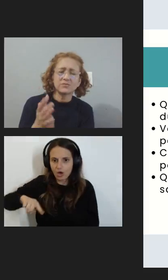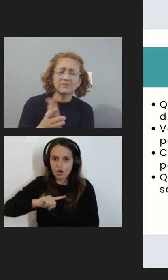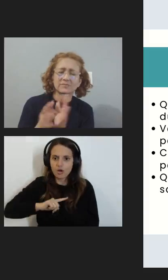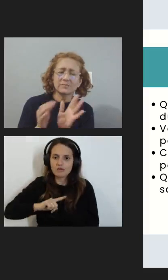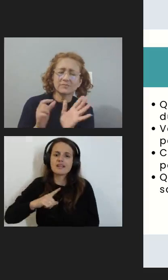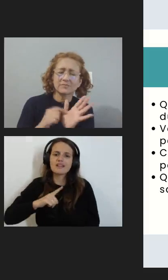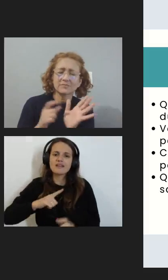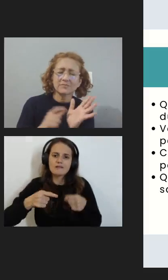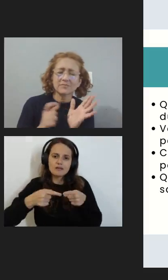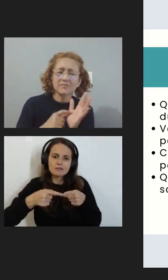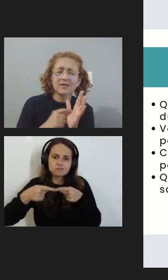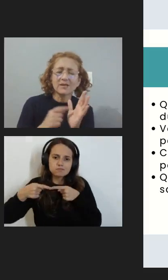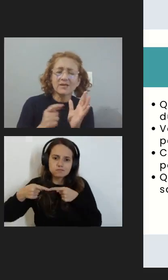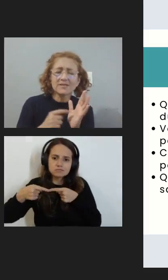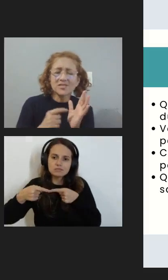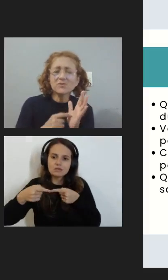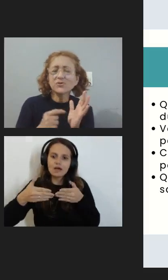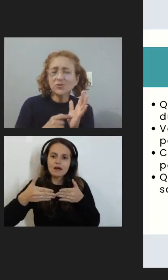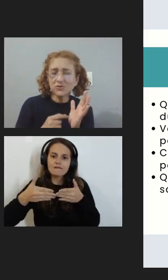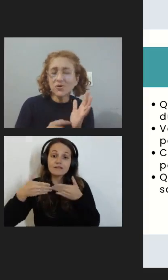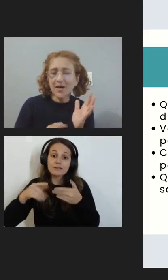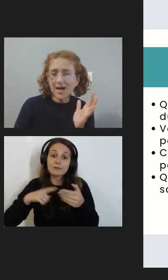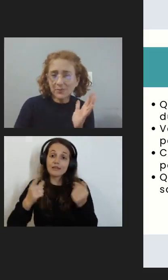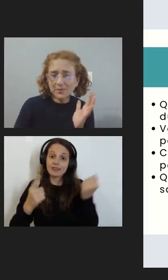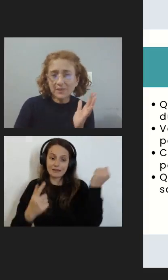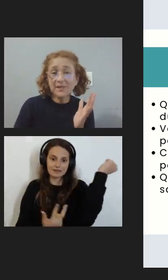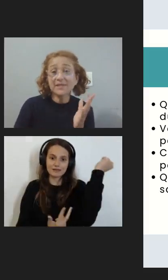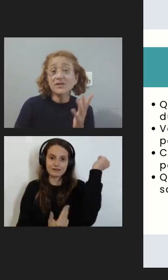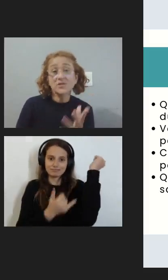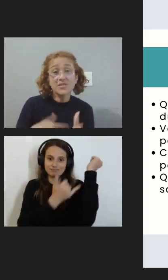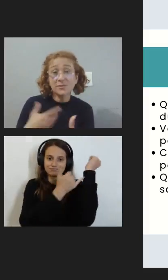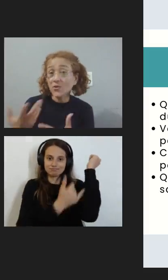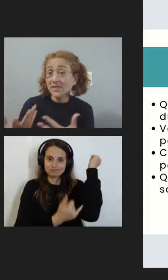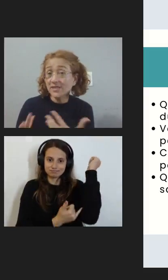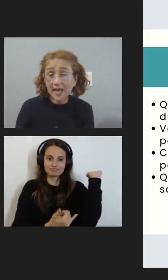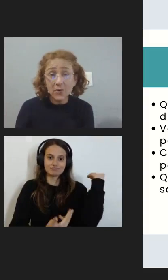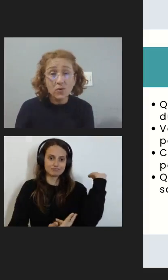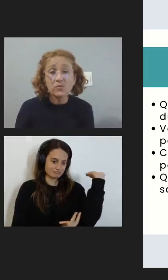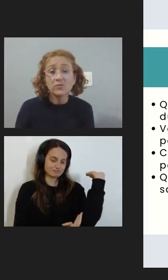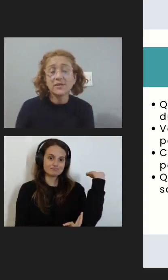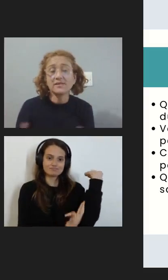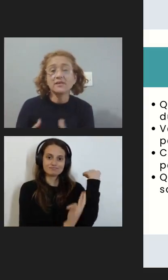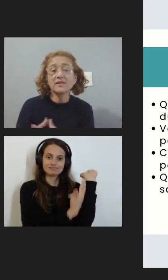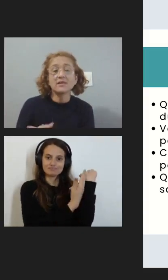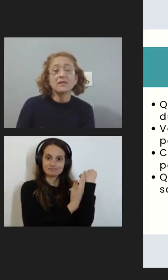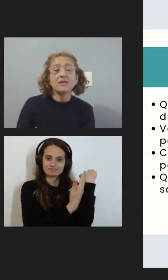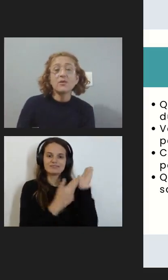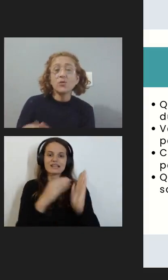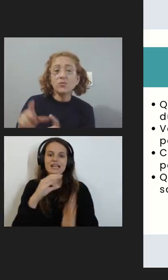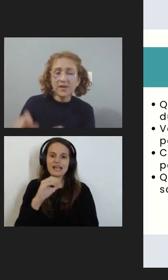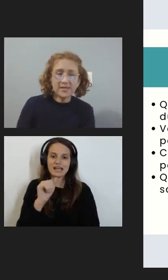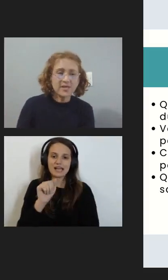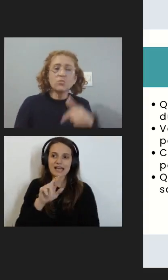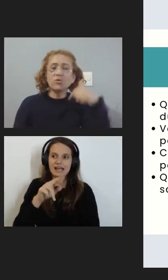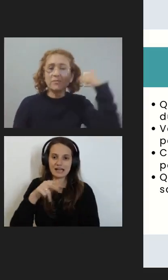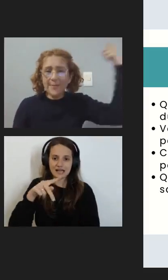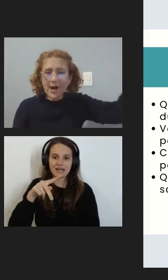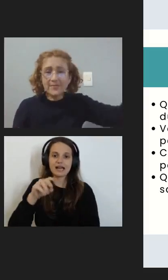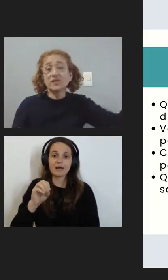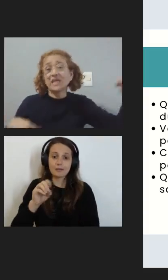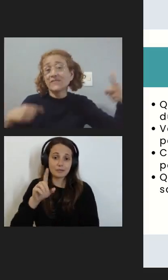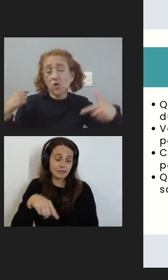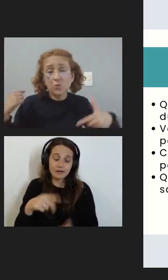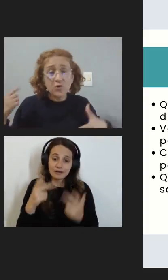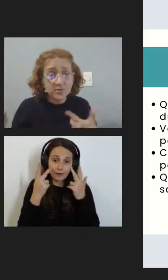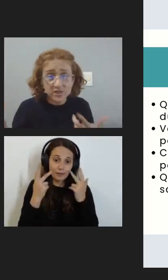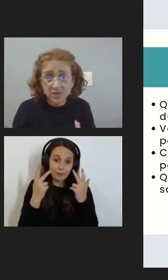com síndrome do túnel do carpo também. Então, isso é uma coisa que é comum aqui, é comum em Manaus, deve